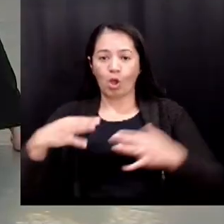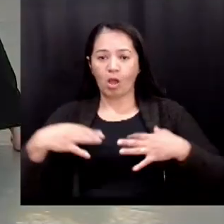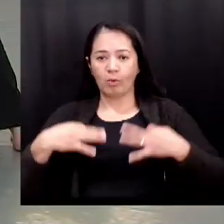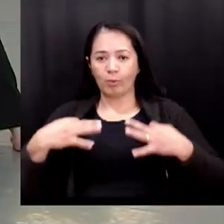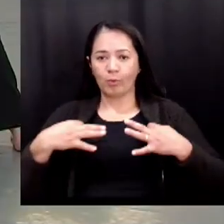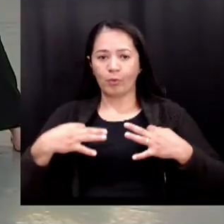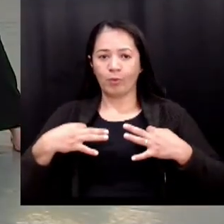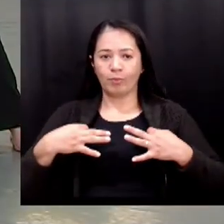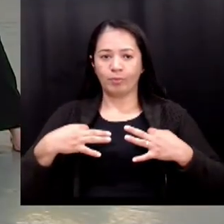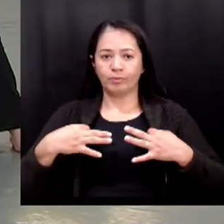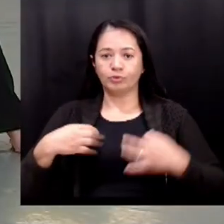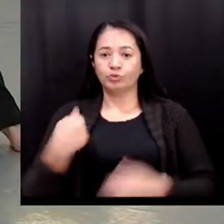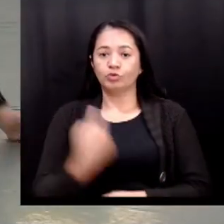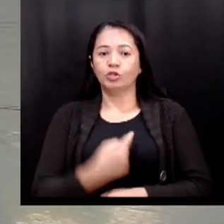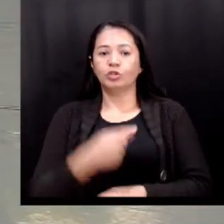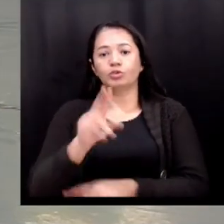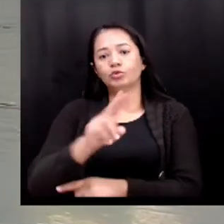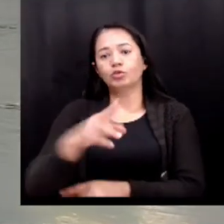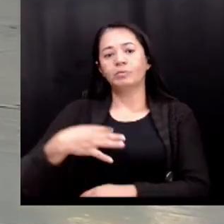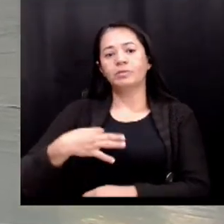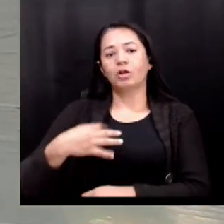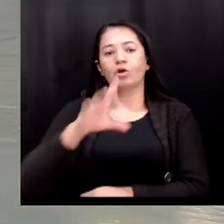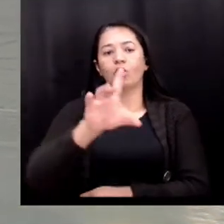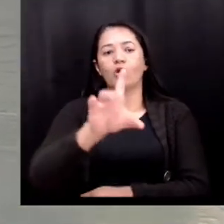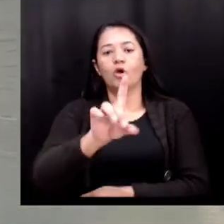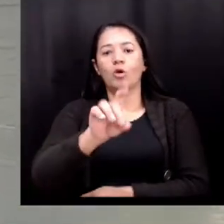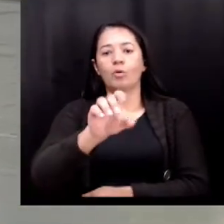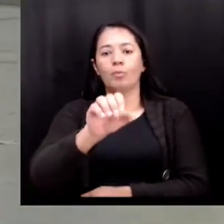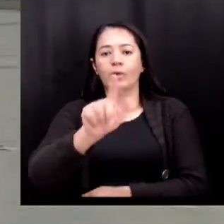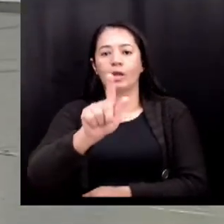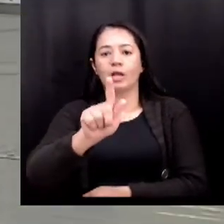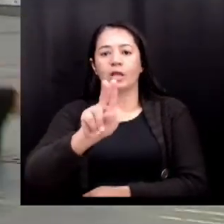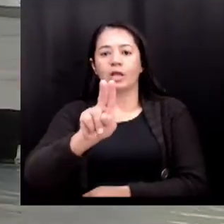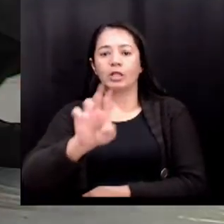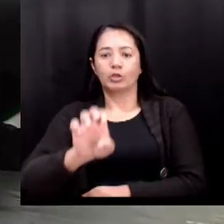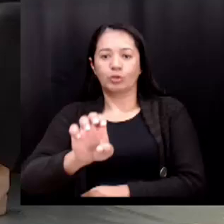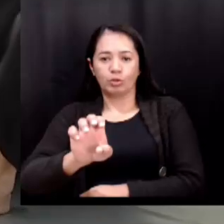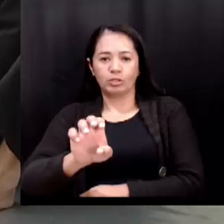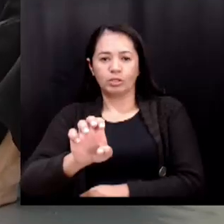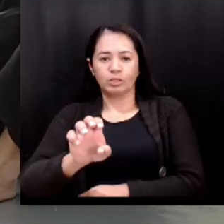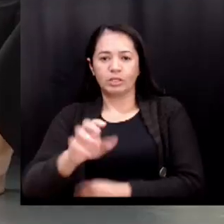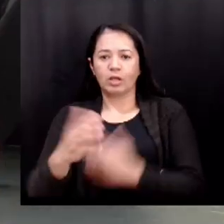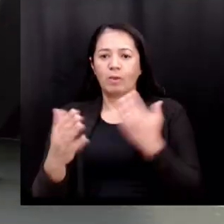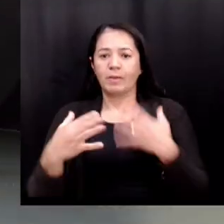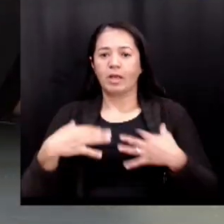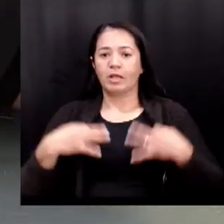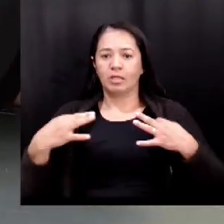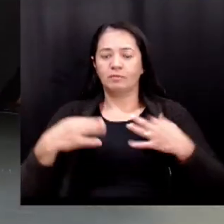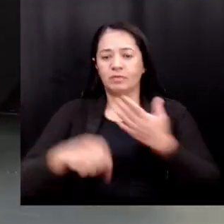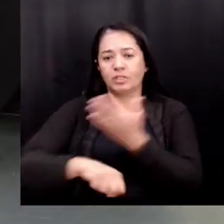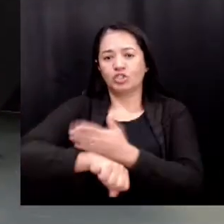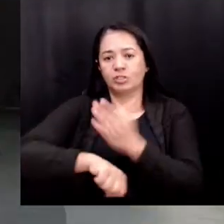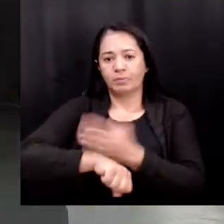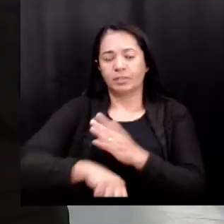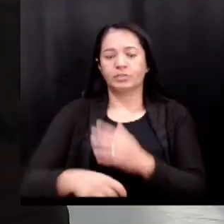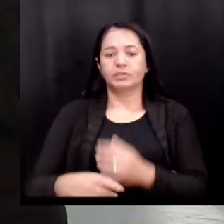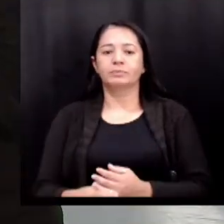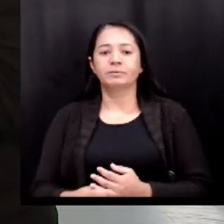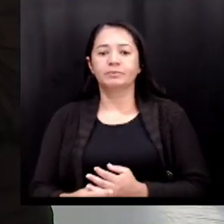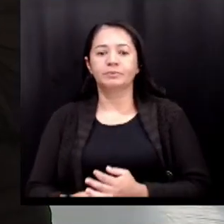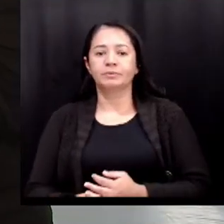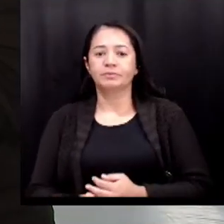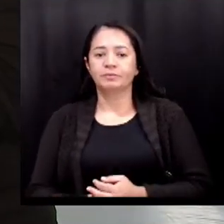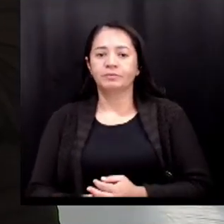dogi. Dogi seria algo como a vestimenta de prática, né? E a gente no judô